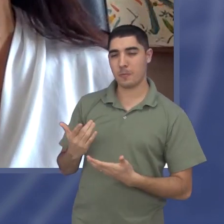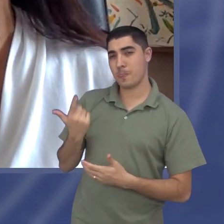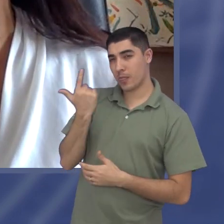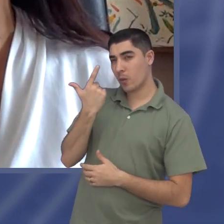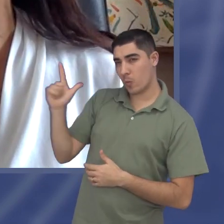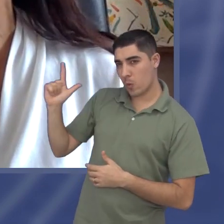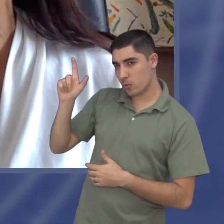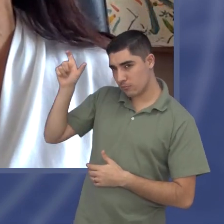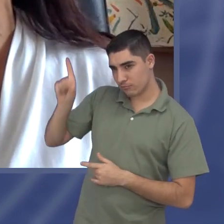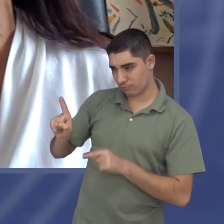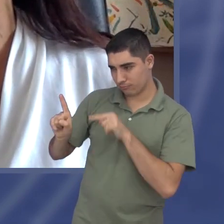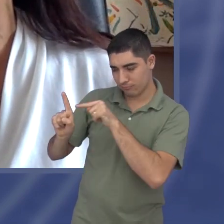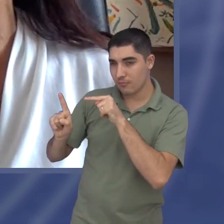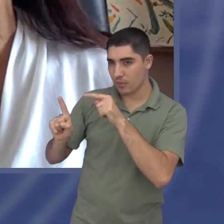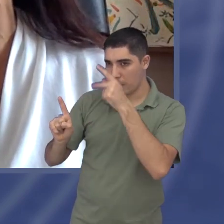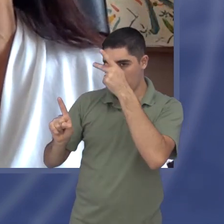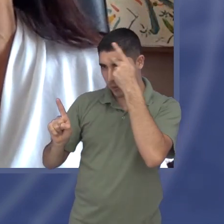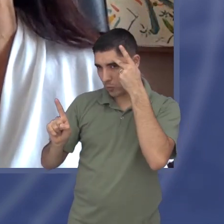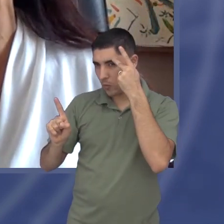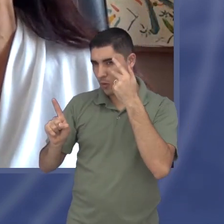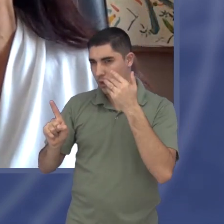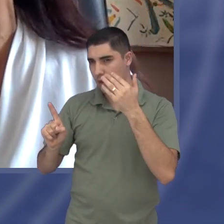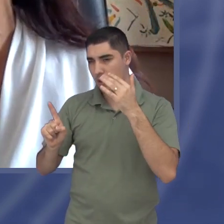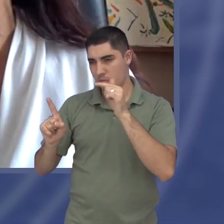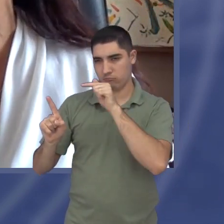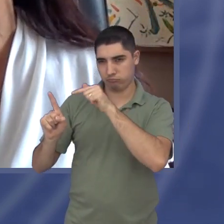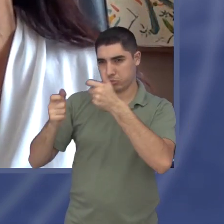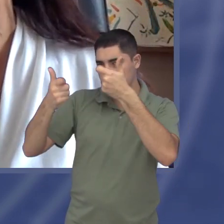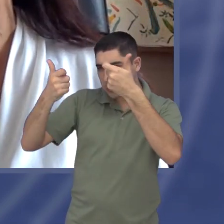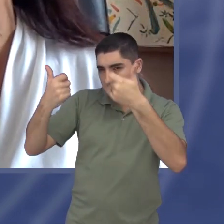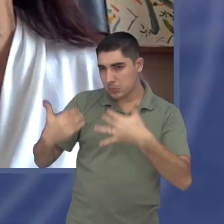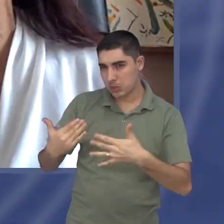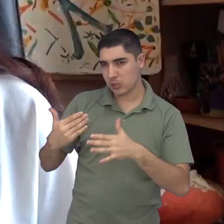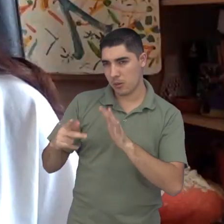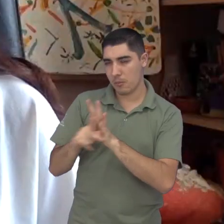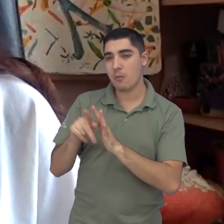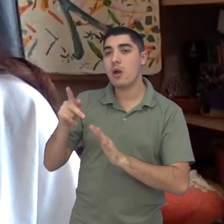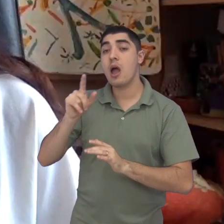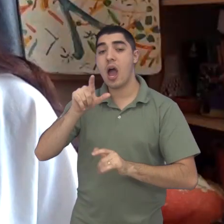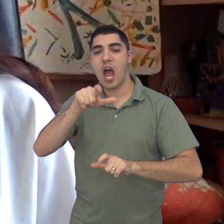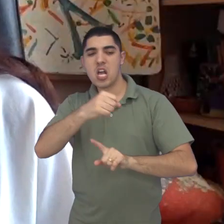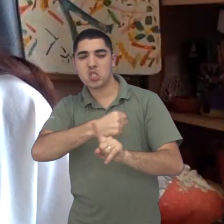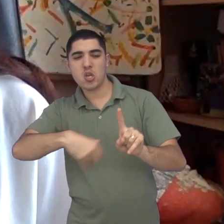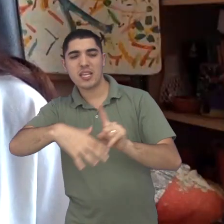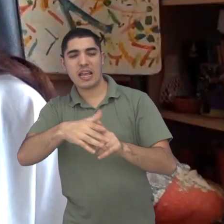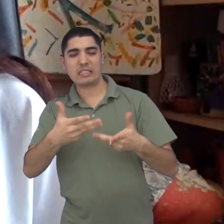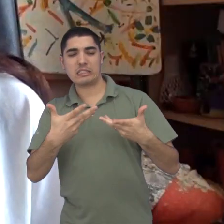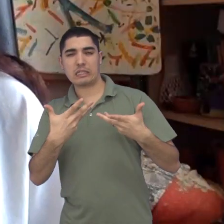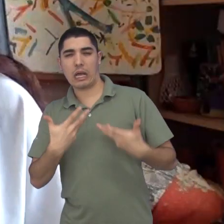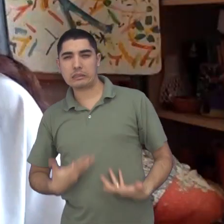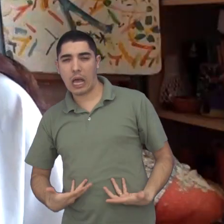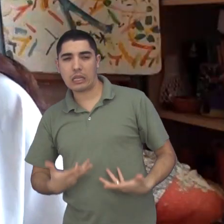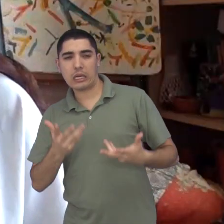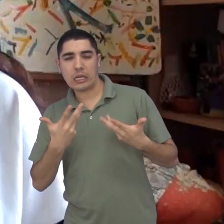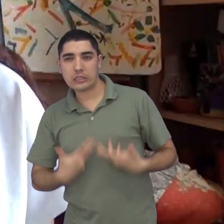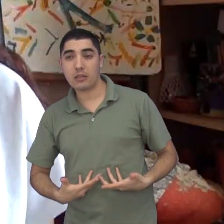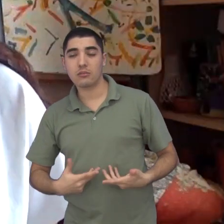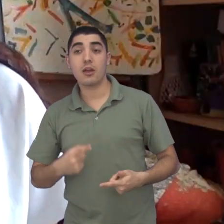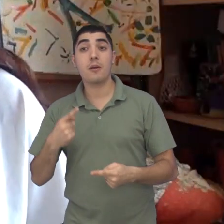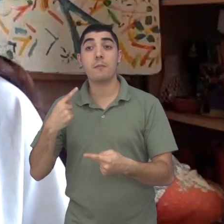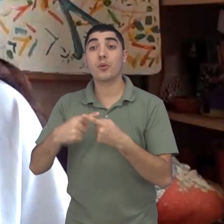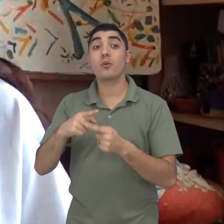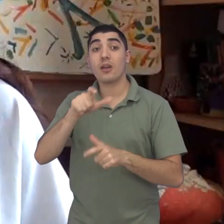Byung-Chul Han, quando vai falar que a gente vive uma sociedade do cansaço, ele vai mostrar como essa sociedade do cansaço é a da exaustão e tem a ver com